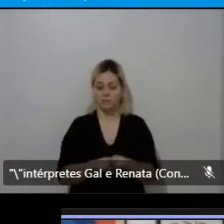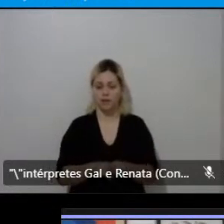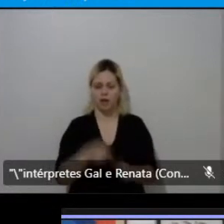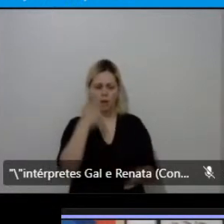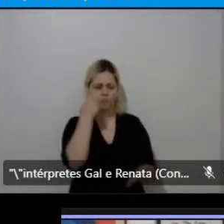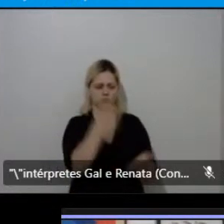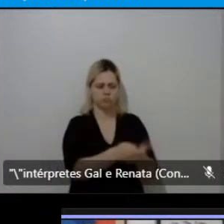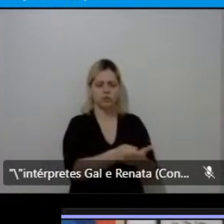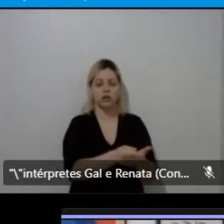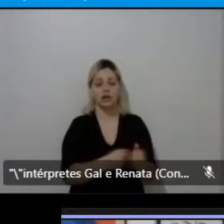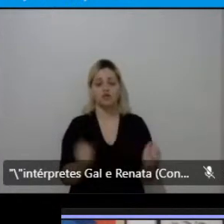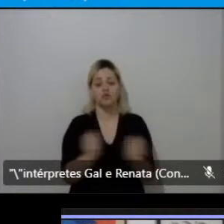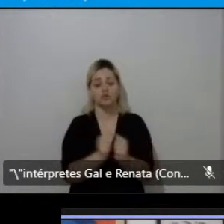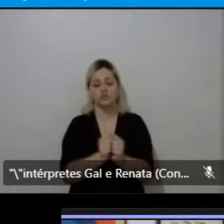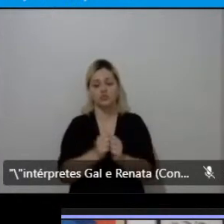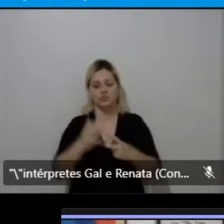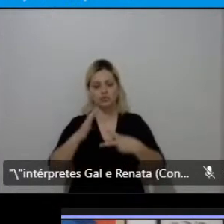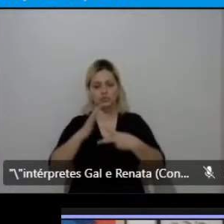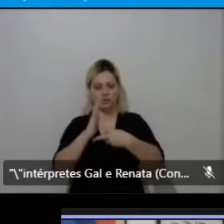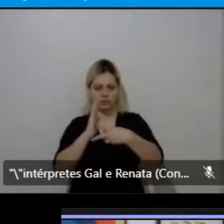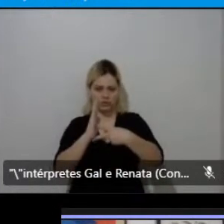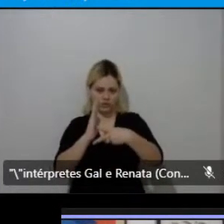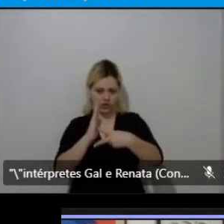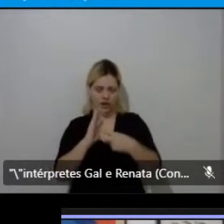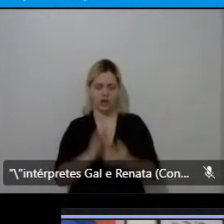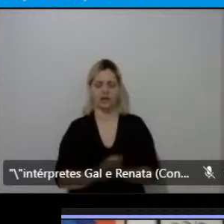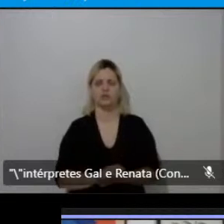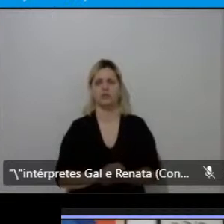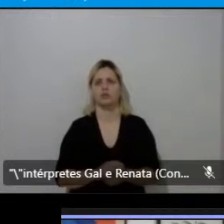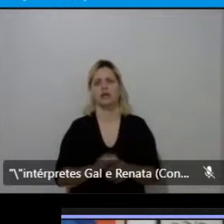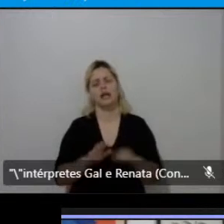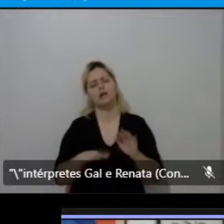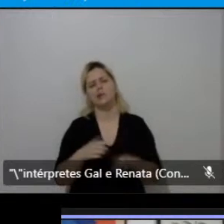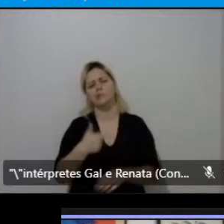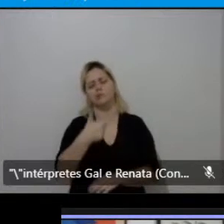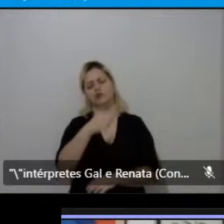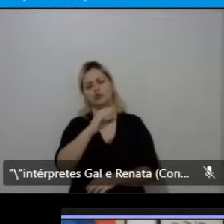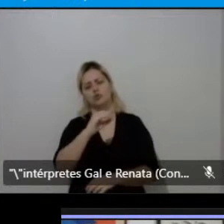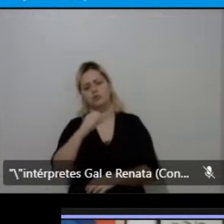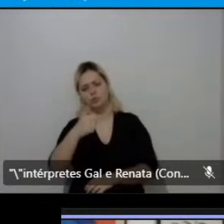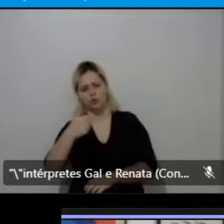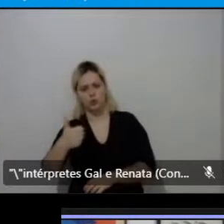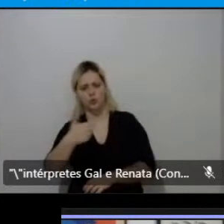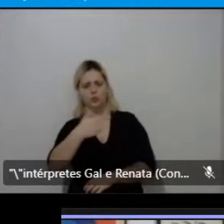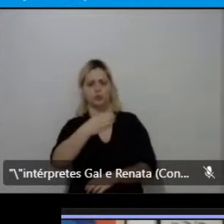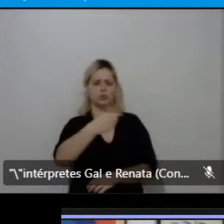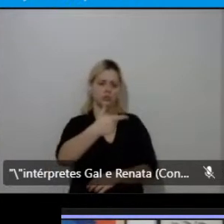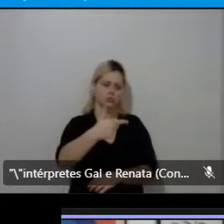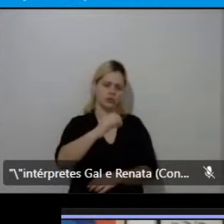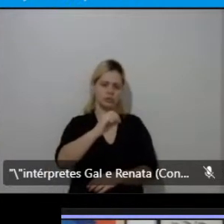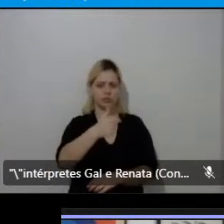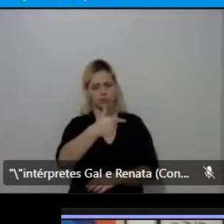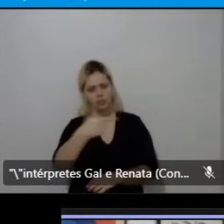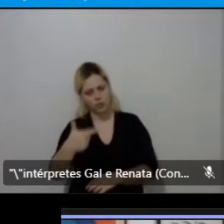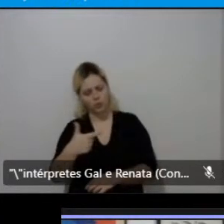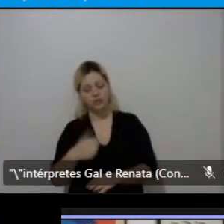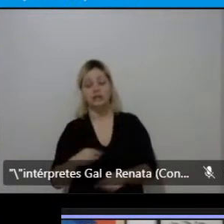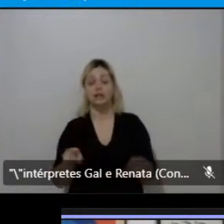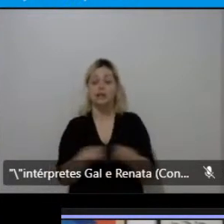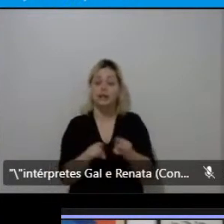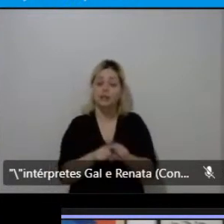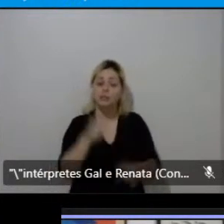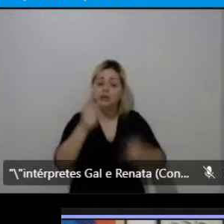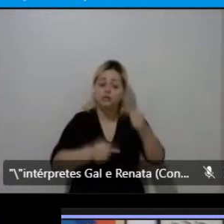políticos, igrejas e sindicatos. Então, nesse momento, né, em 2001, 2002, isso foi muito visível. E isso também foi discutido,